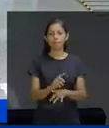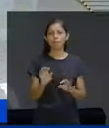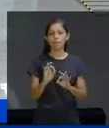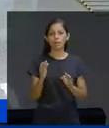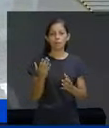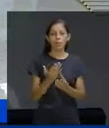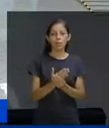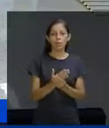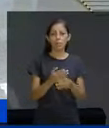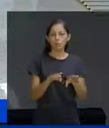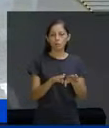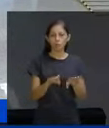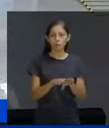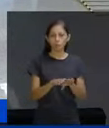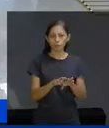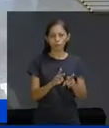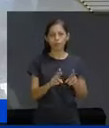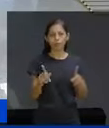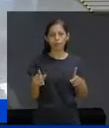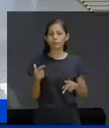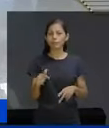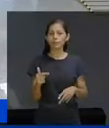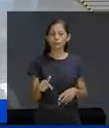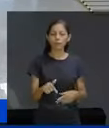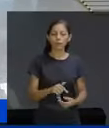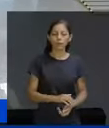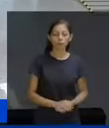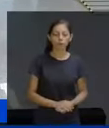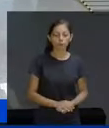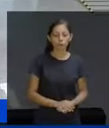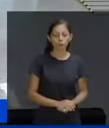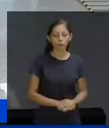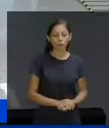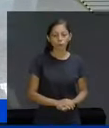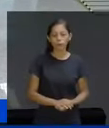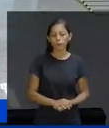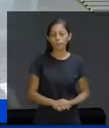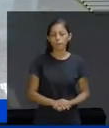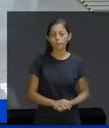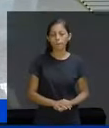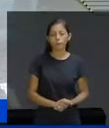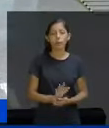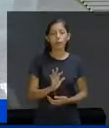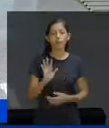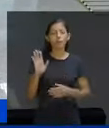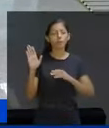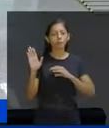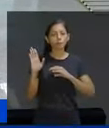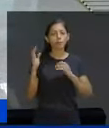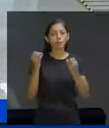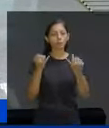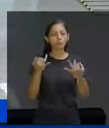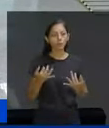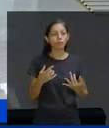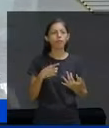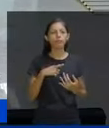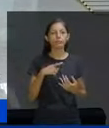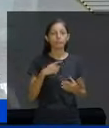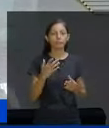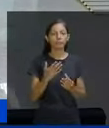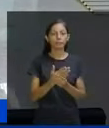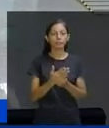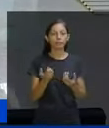processo. Aplico esse entendimento à afirmação de contradição entre decisões proferidas neste processo acerca